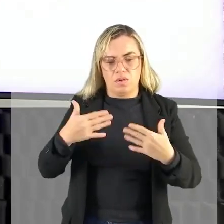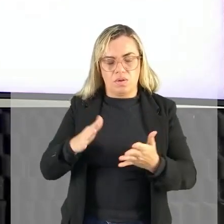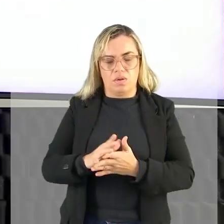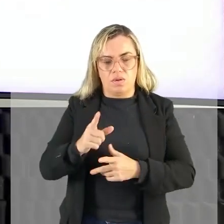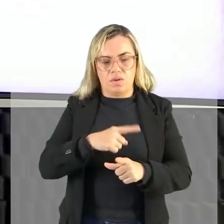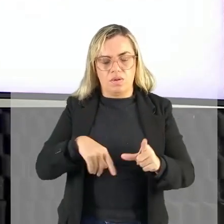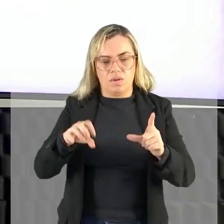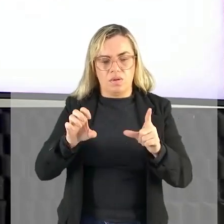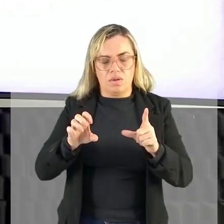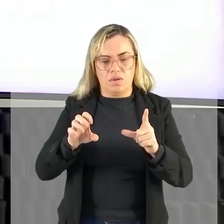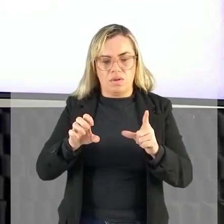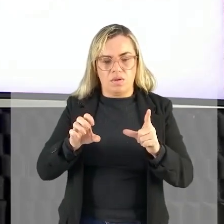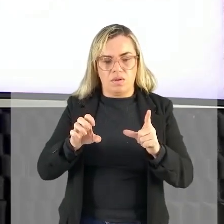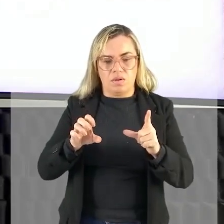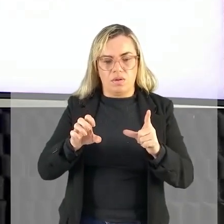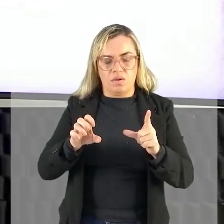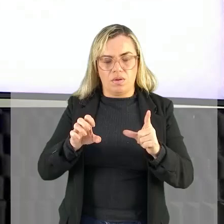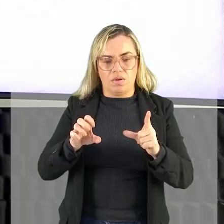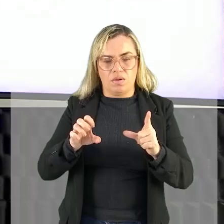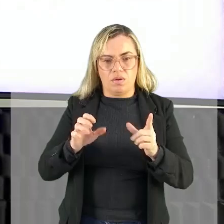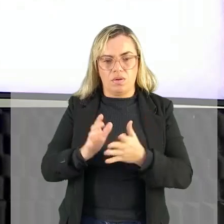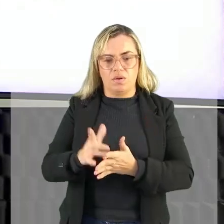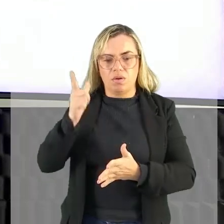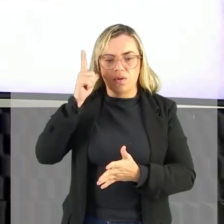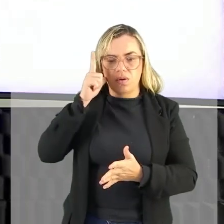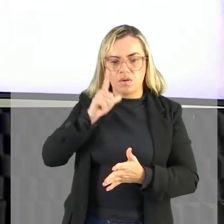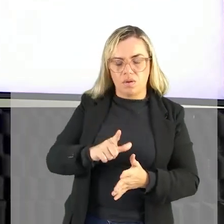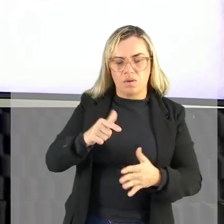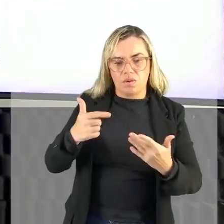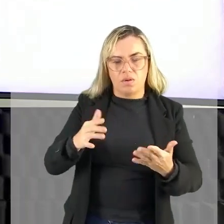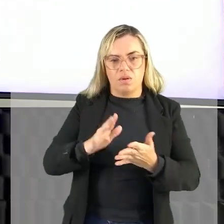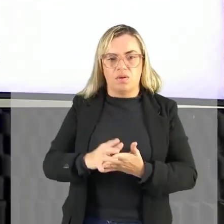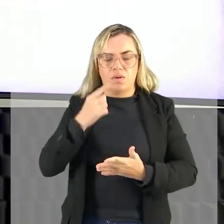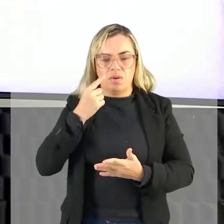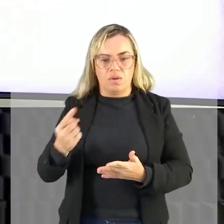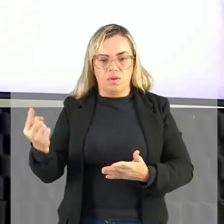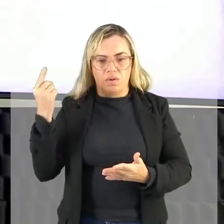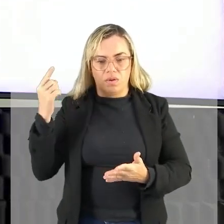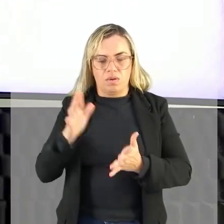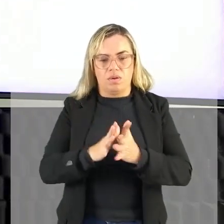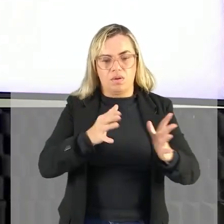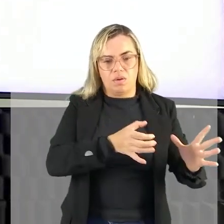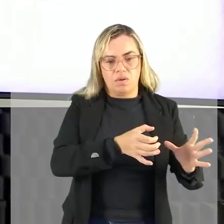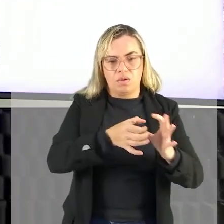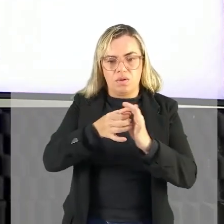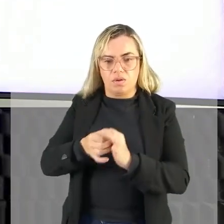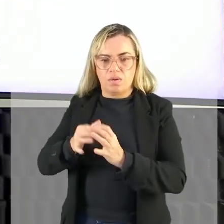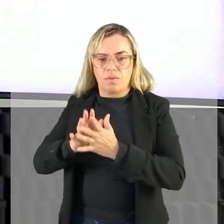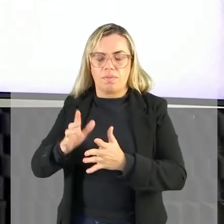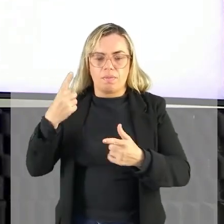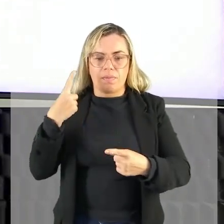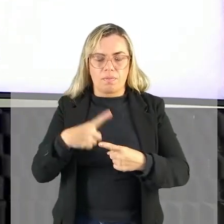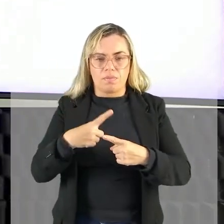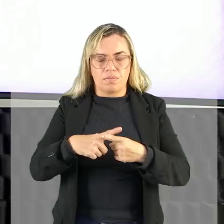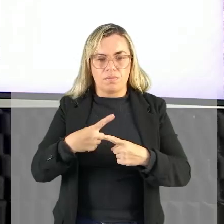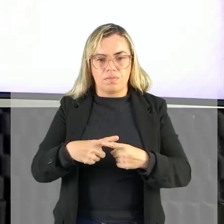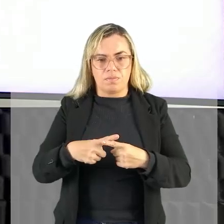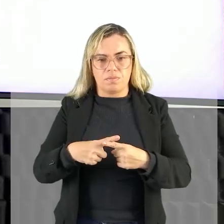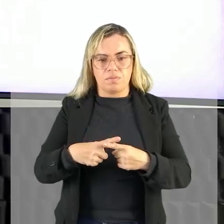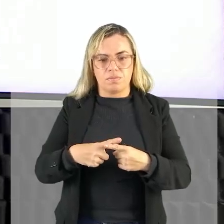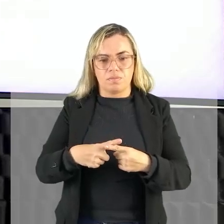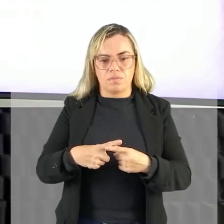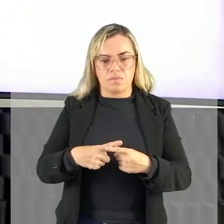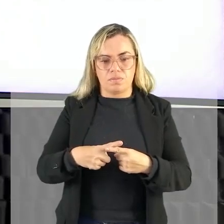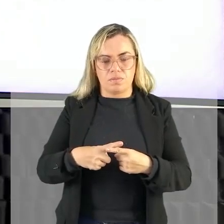Agora, expressividade variável a gente consegue visualizar, né, nessa situação. Por quê? Porque